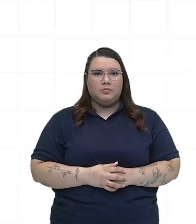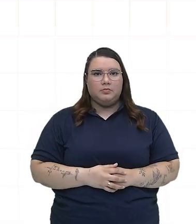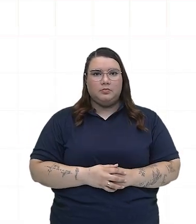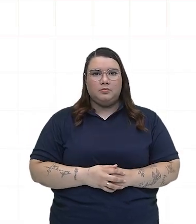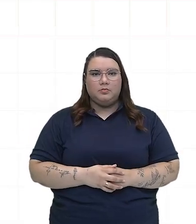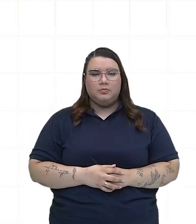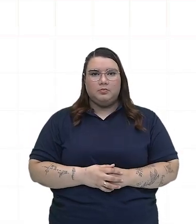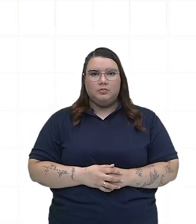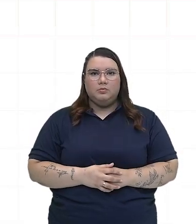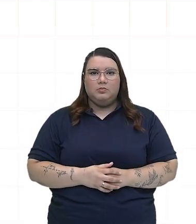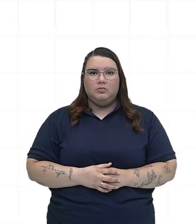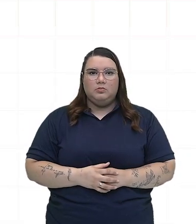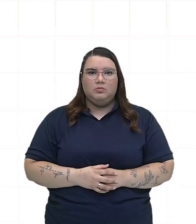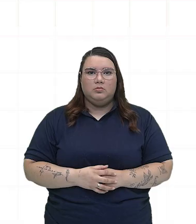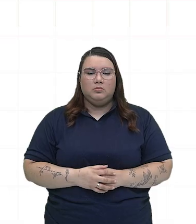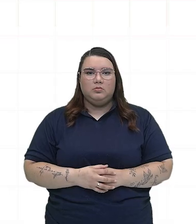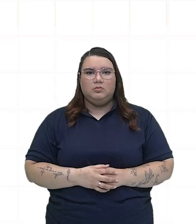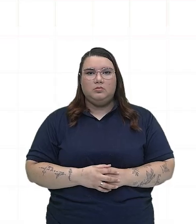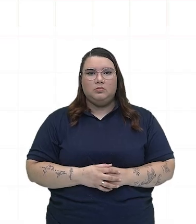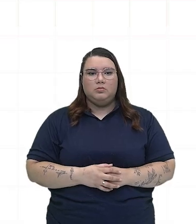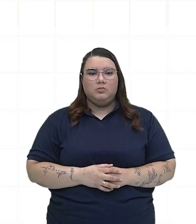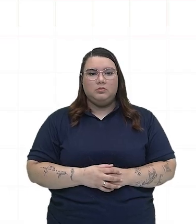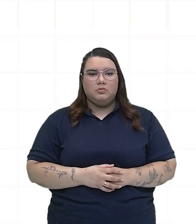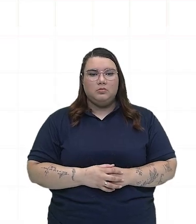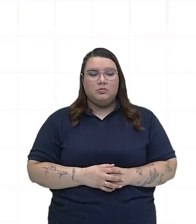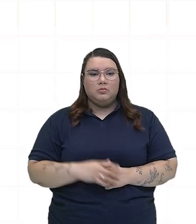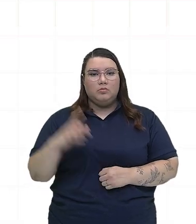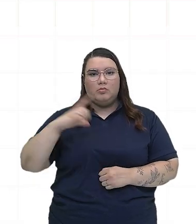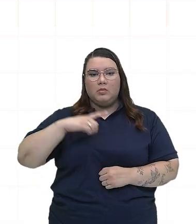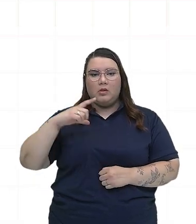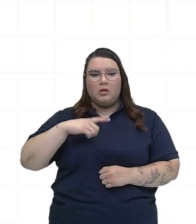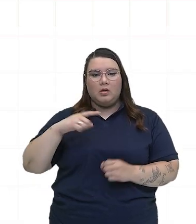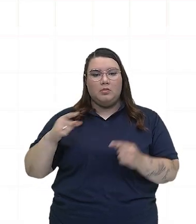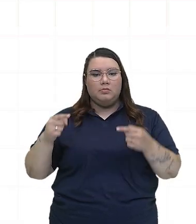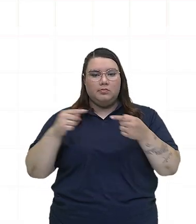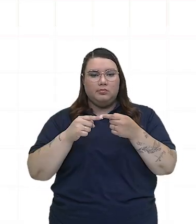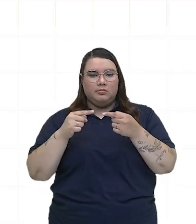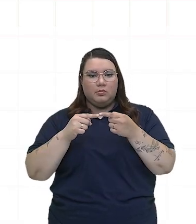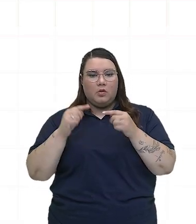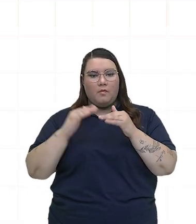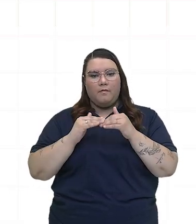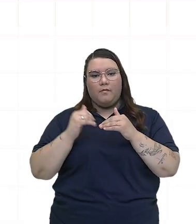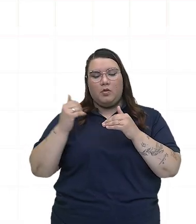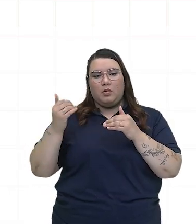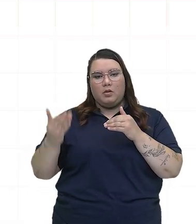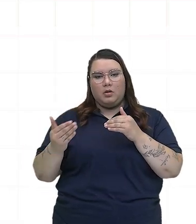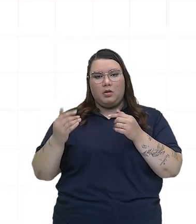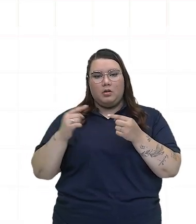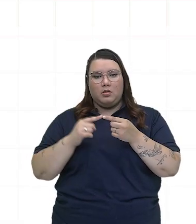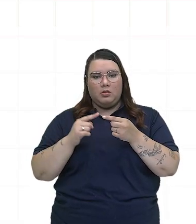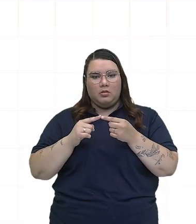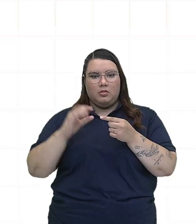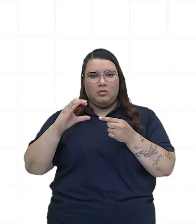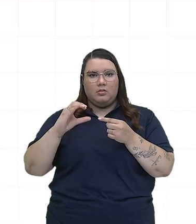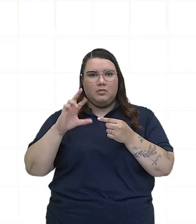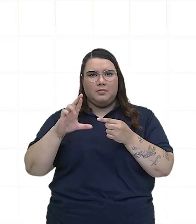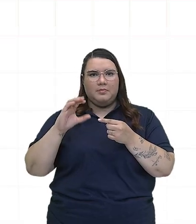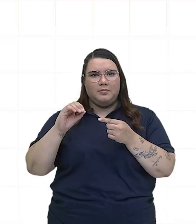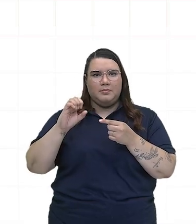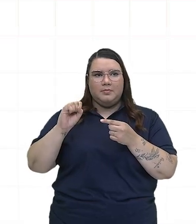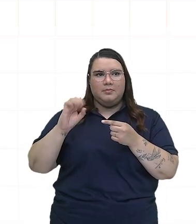as camadas que compõem a estrutura interna da Terra? Nós temos a camada mais externa, que é a